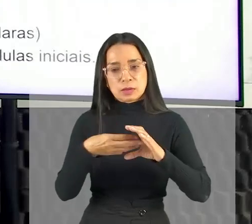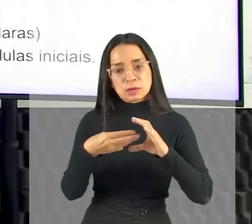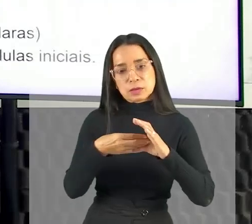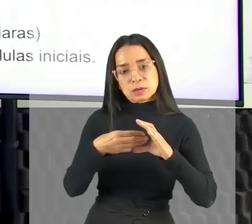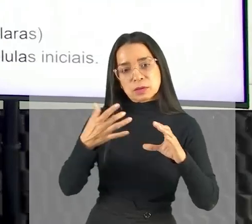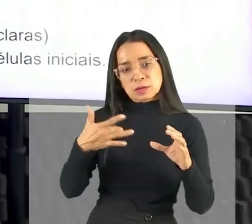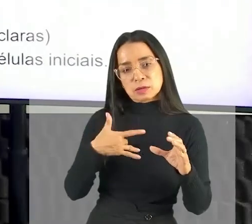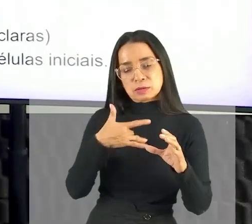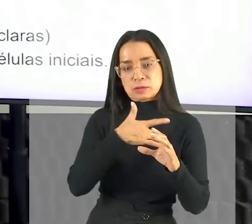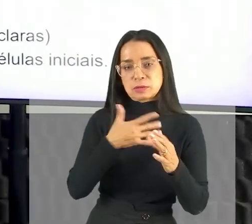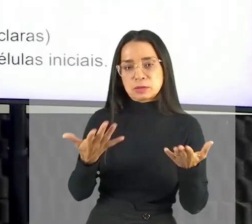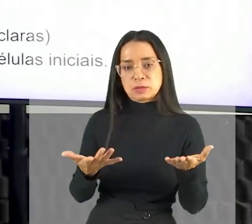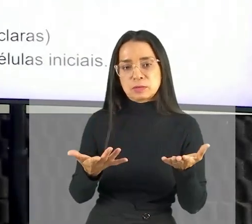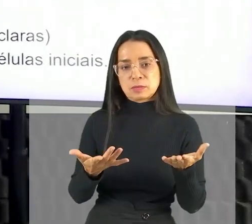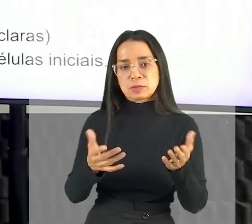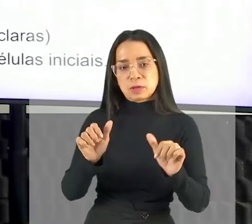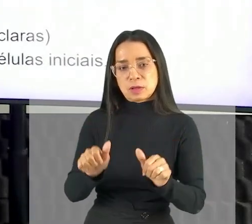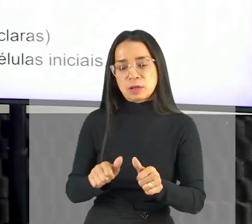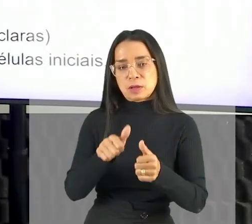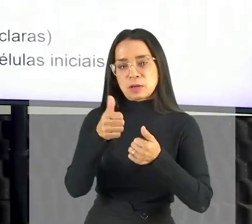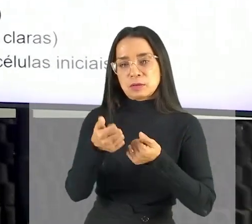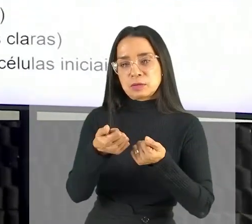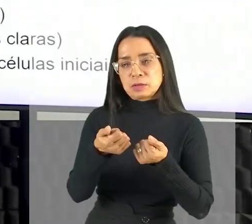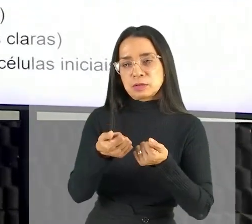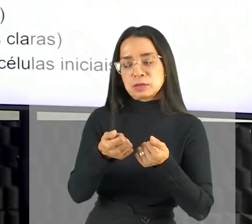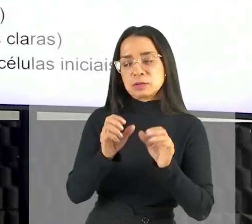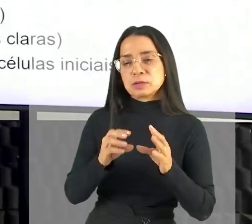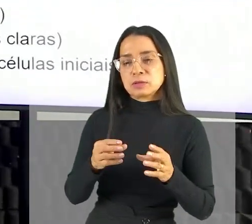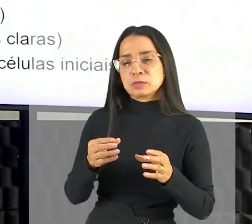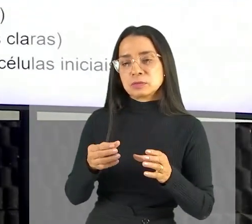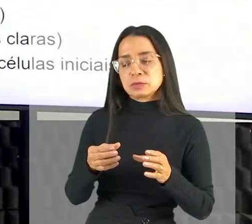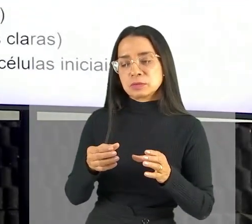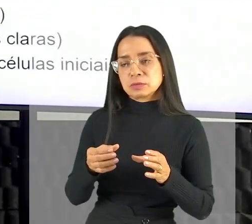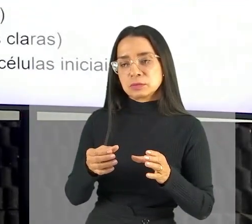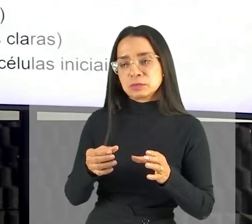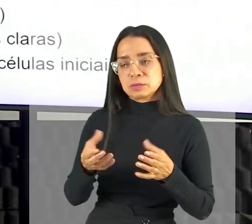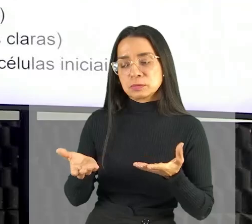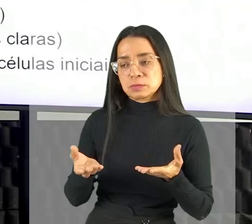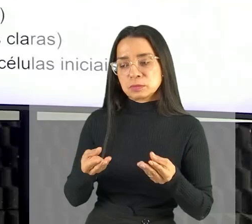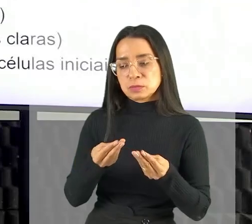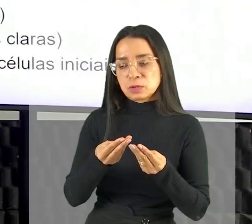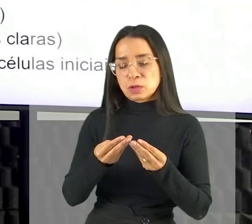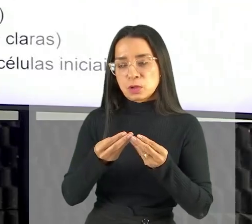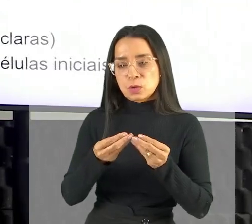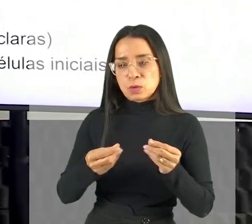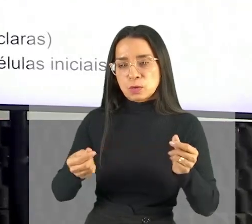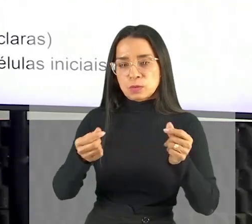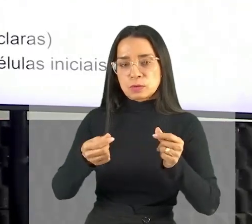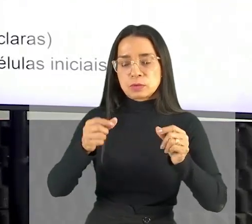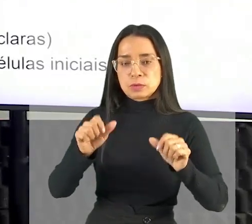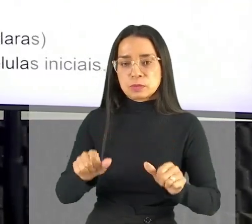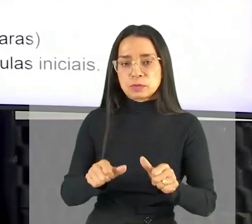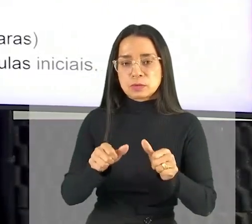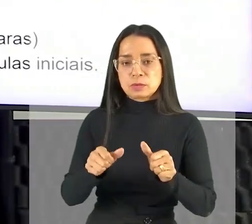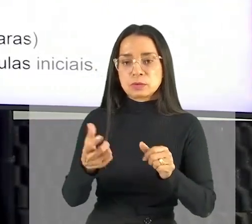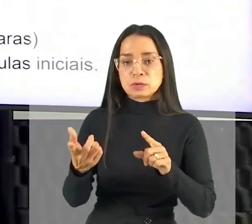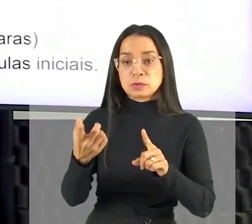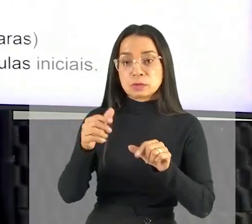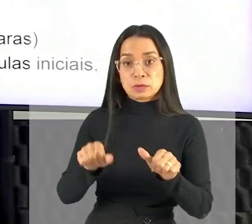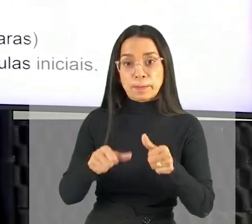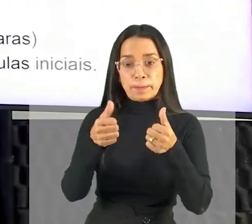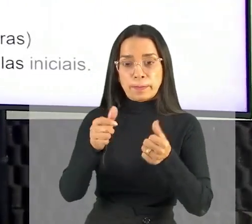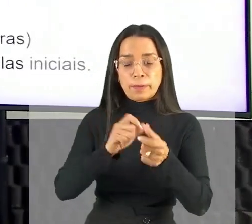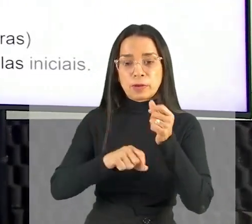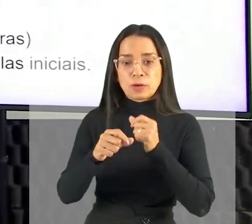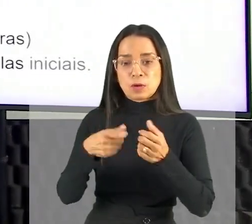eficiência desse desse dessa substância ela vai eh ser maior quando ela combate a célula do